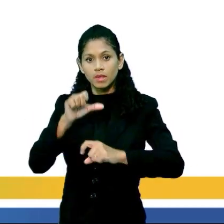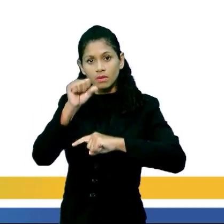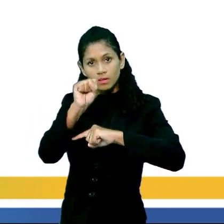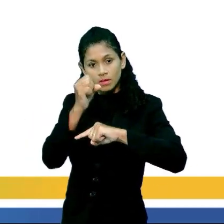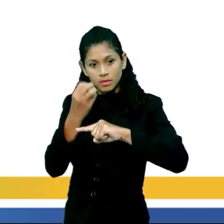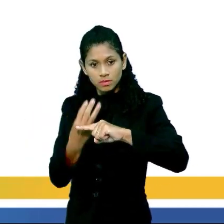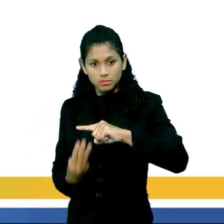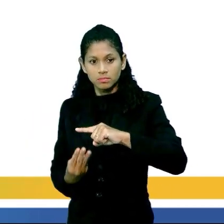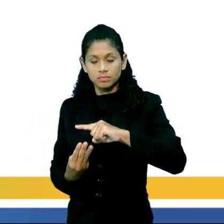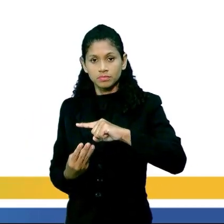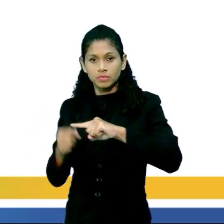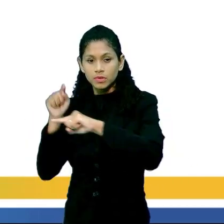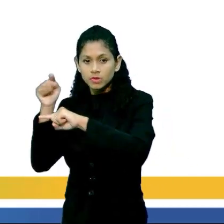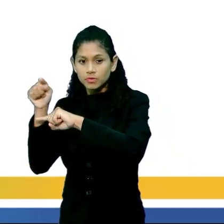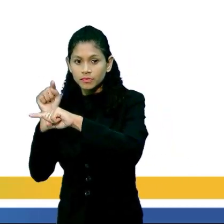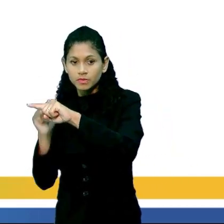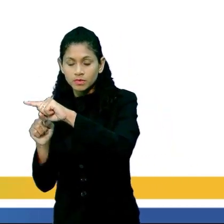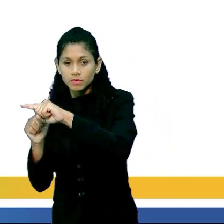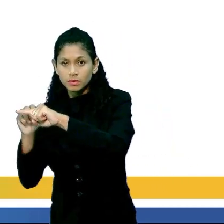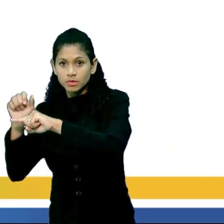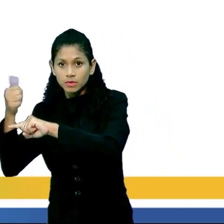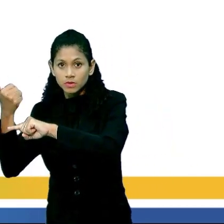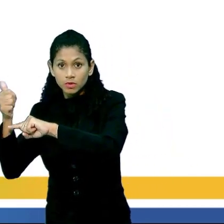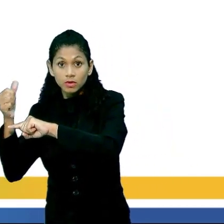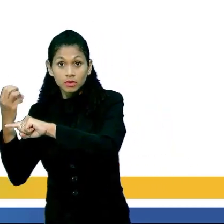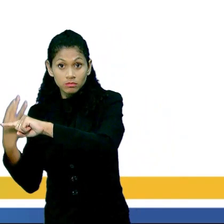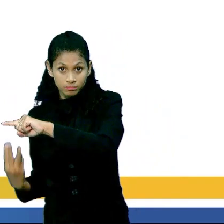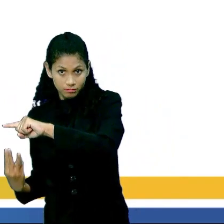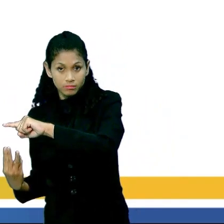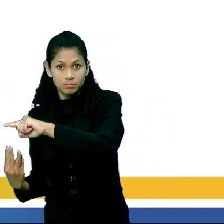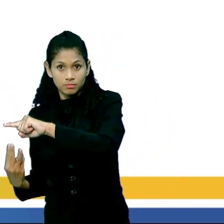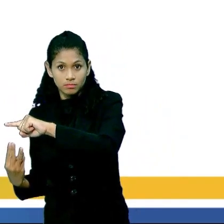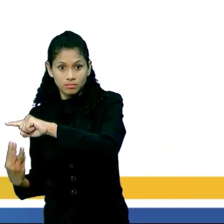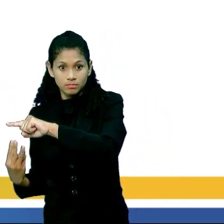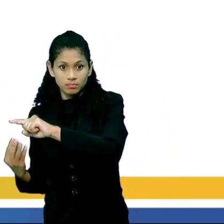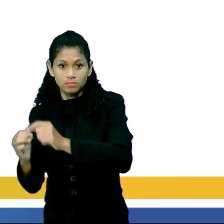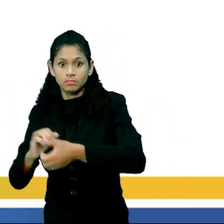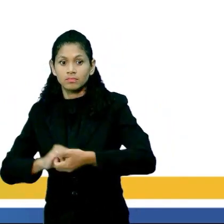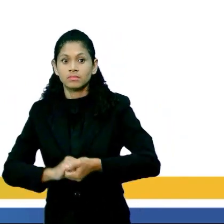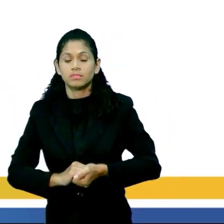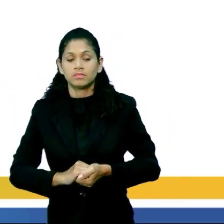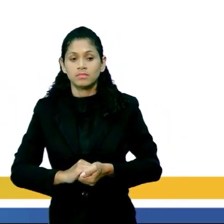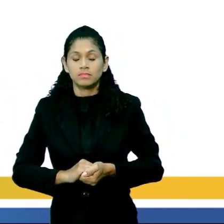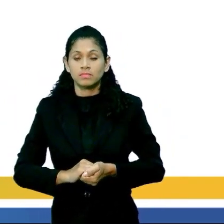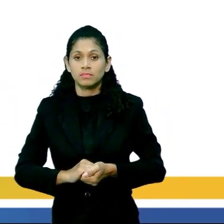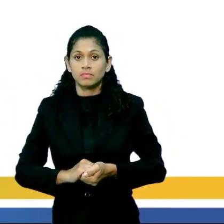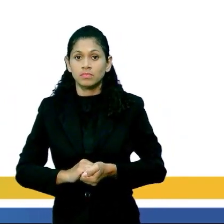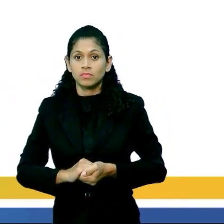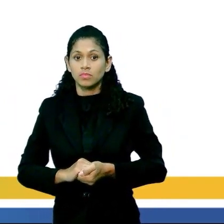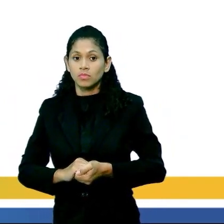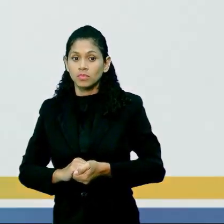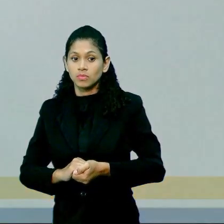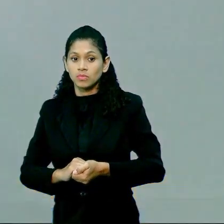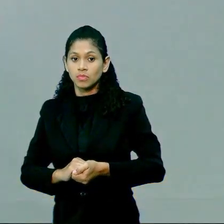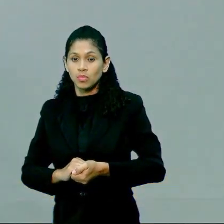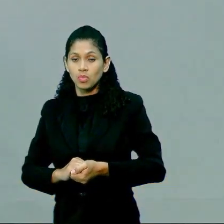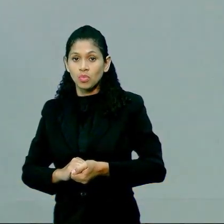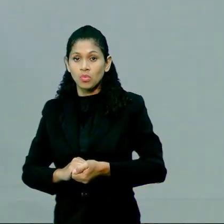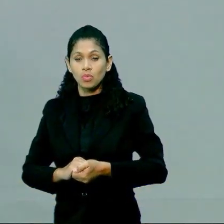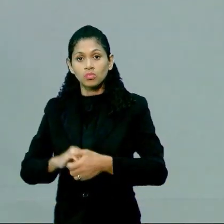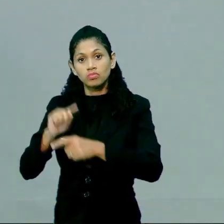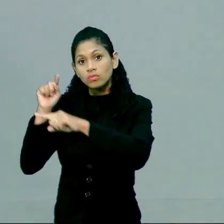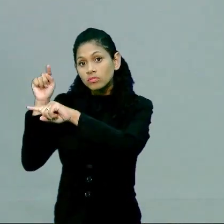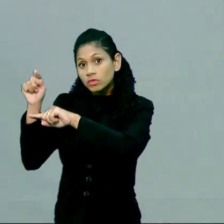8 sobre 3 dividido para 11 sobre 3. Ou seja, quando a divisão de